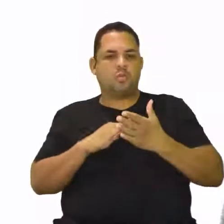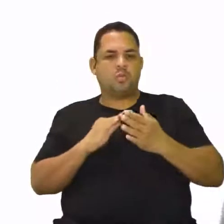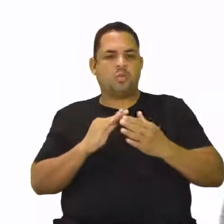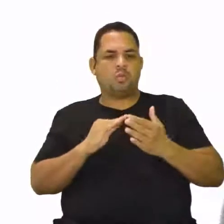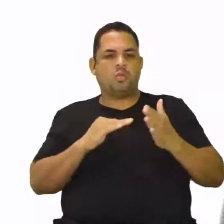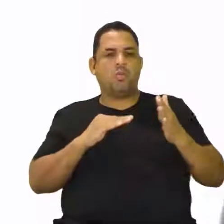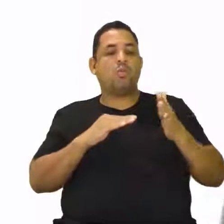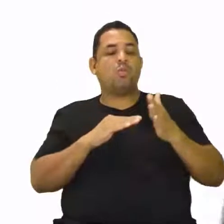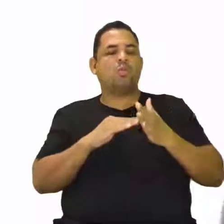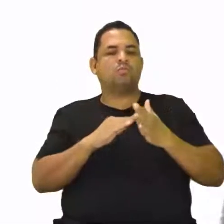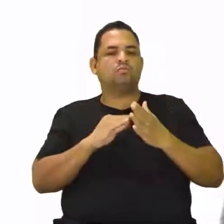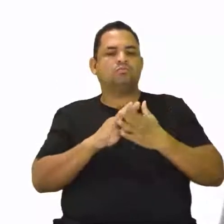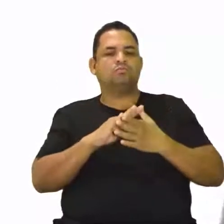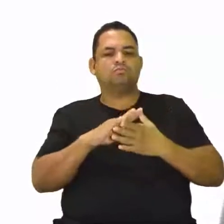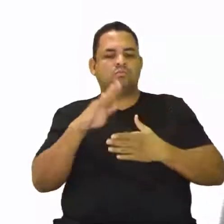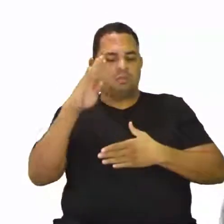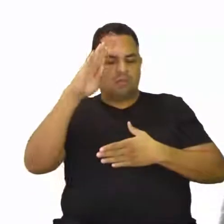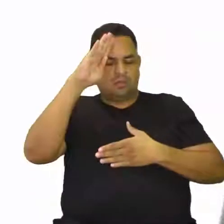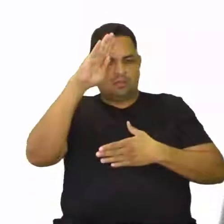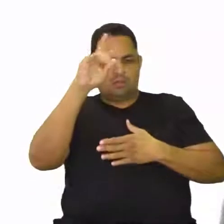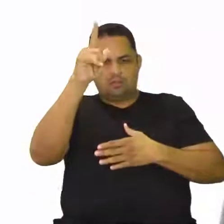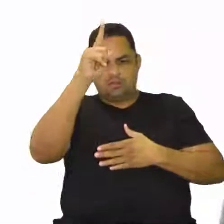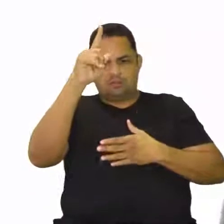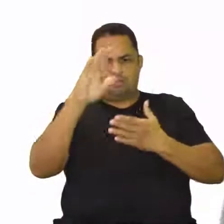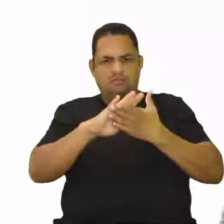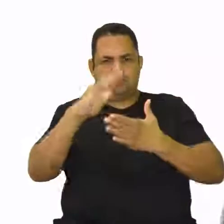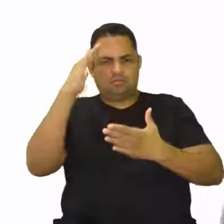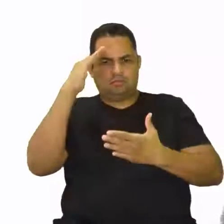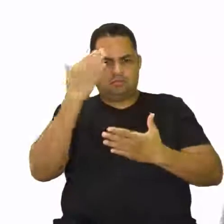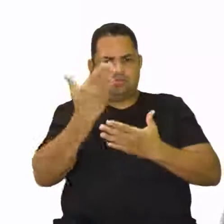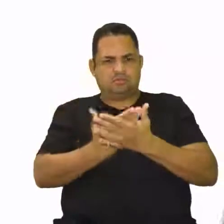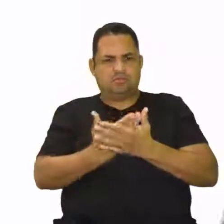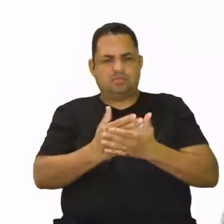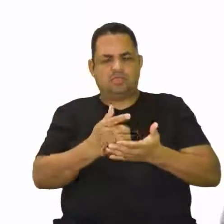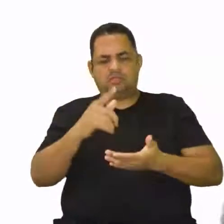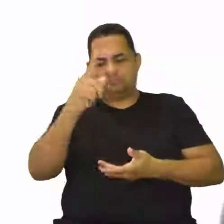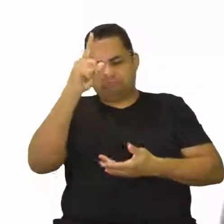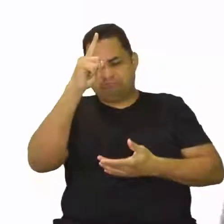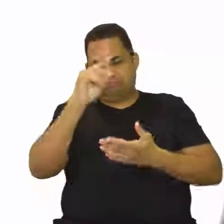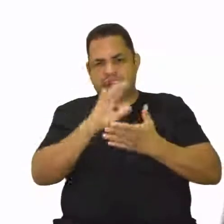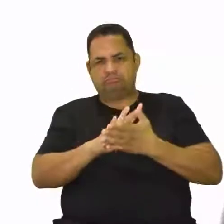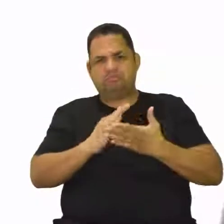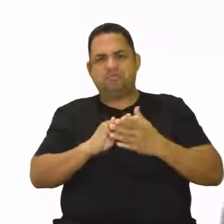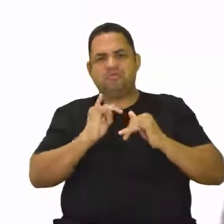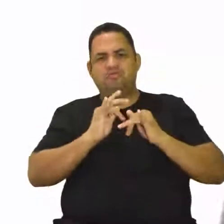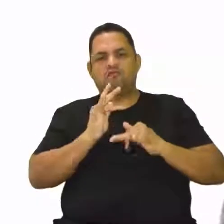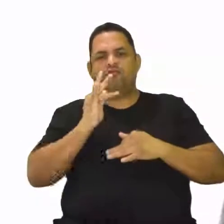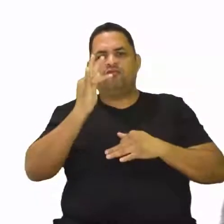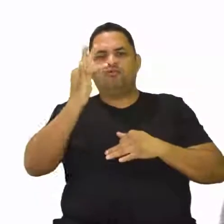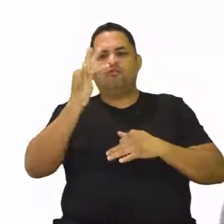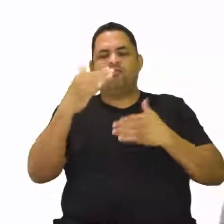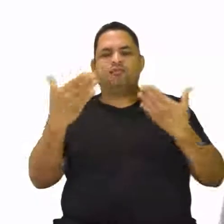porque eles eram resistente eu acreditava numa Alemanha promissora